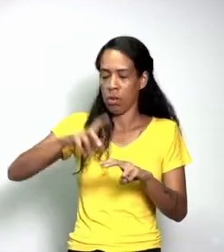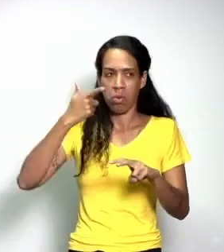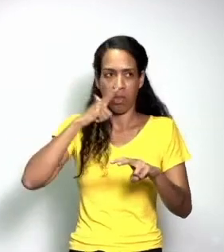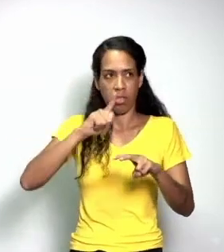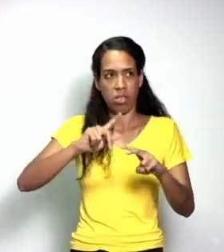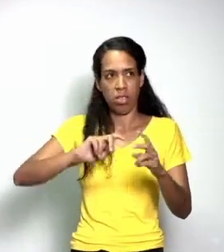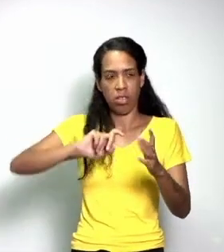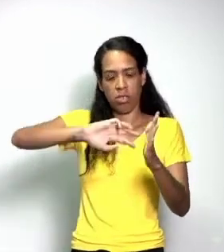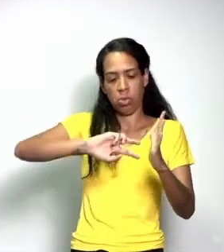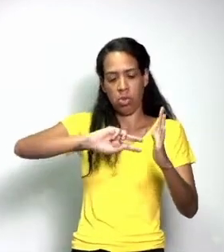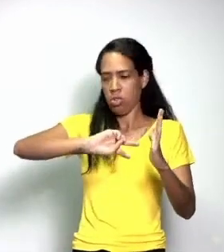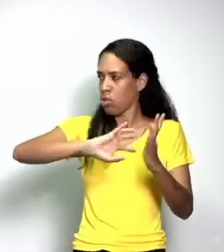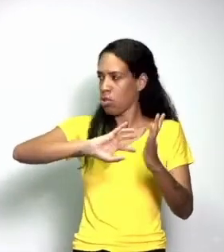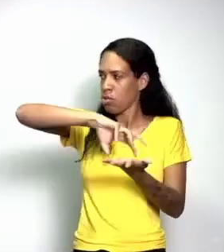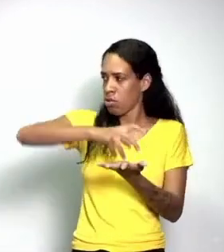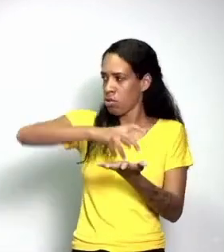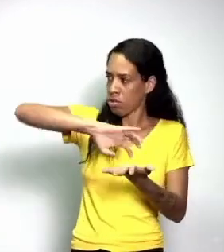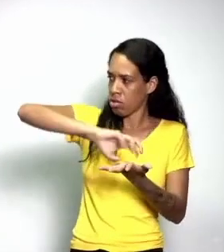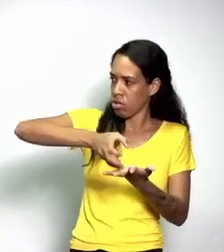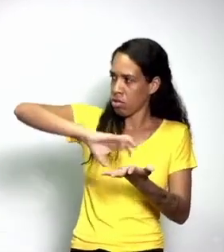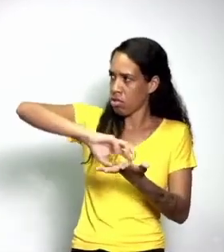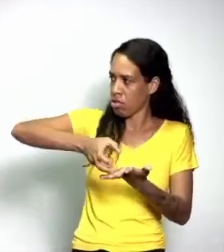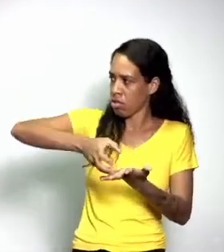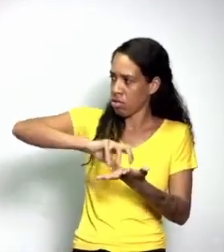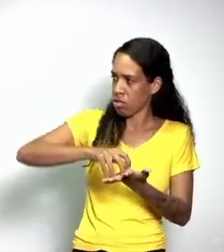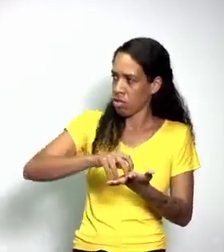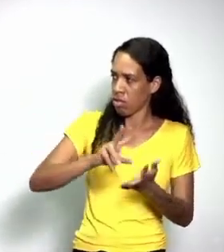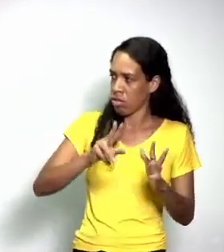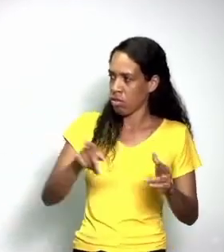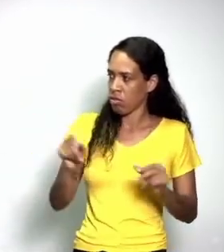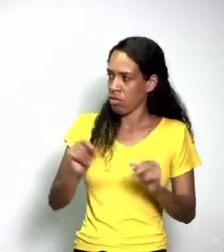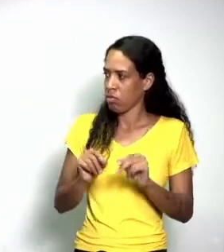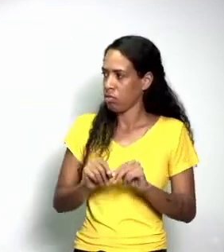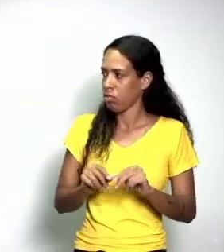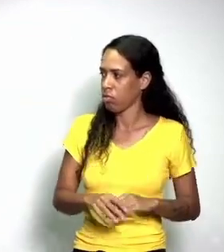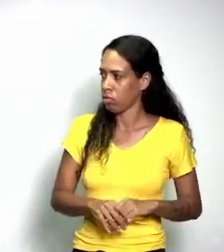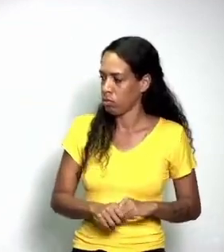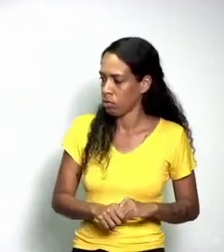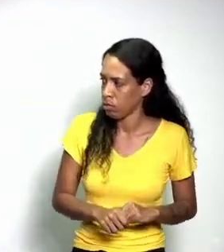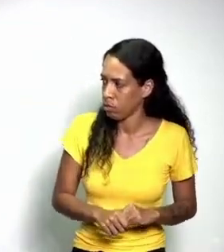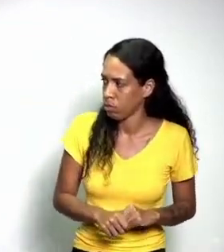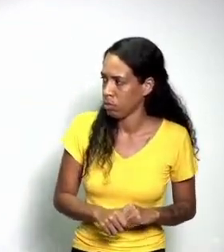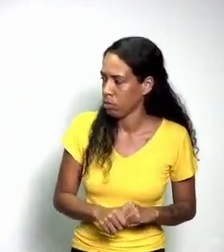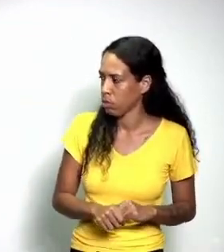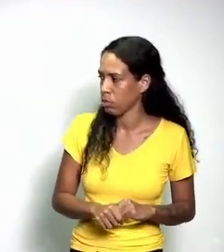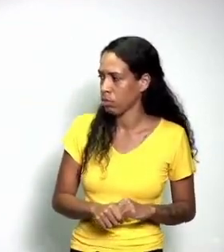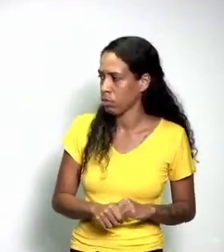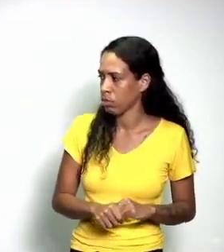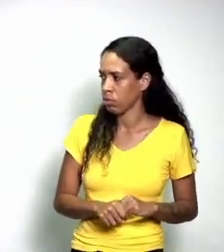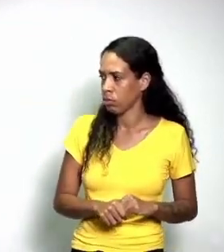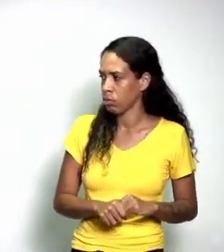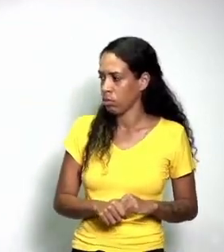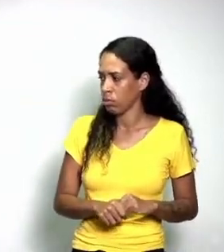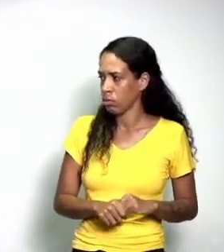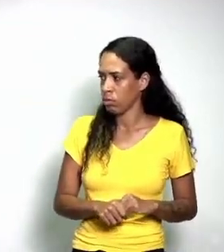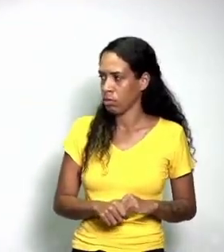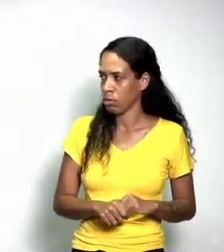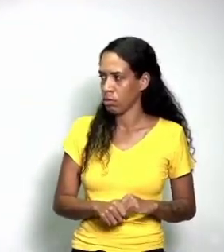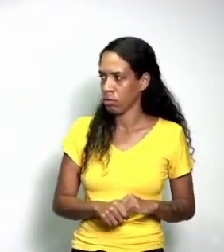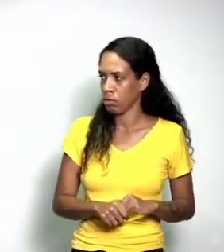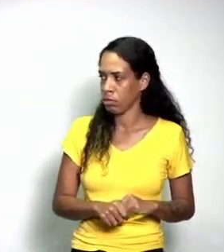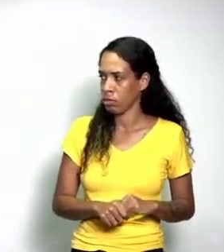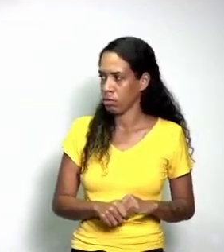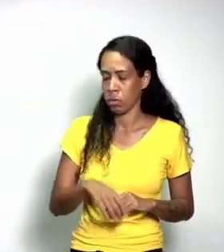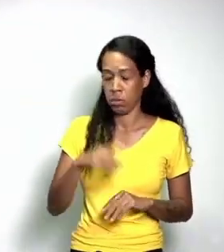rodar, mesmo se a gente não tiver espaço. Então, por exemplo, aqui, se ele tivesse... Deixa eu ver se eu consigo mostrar para